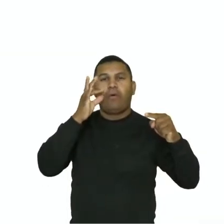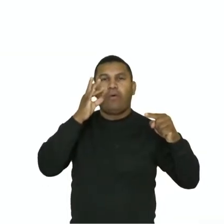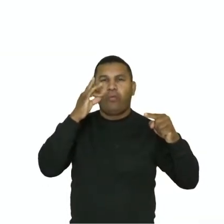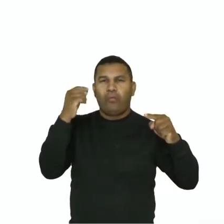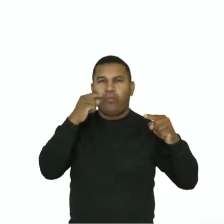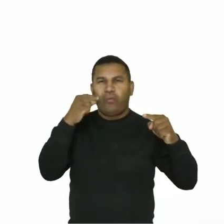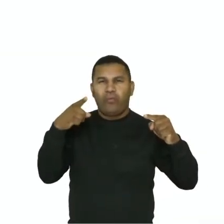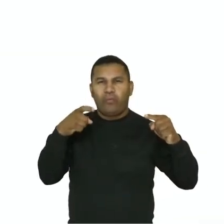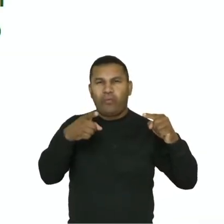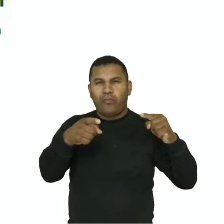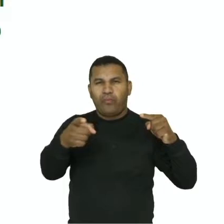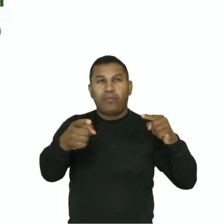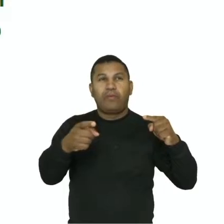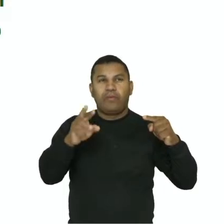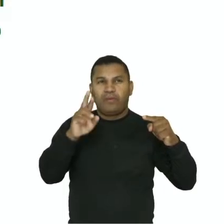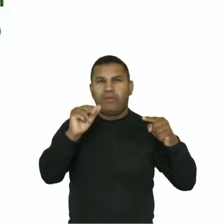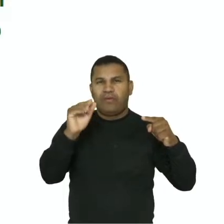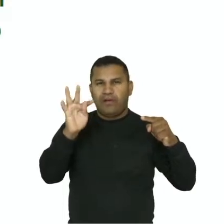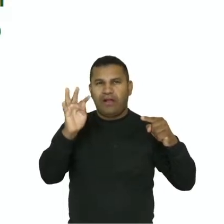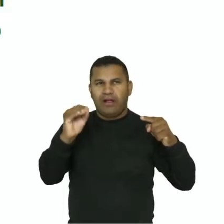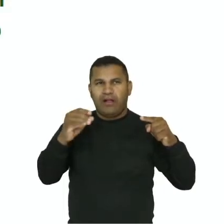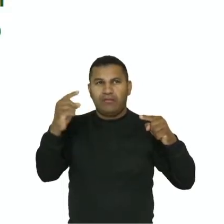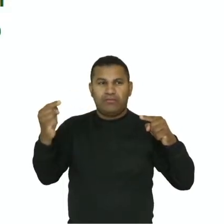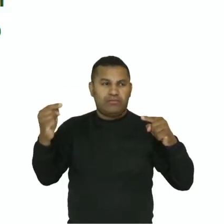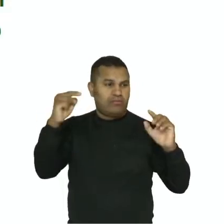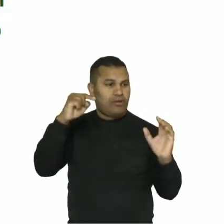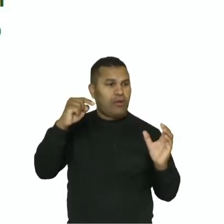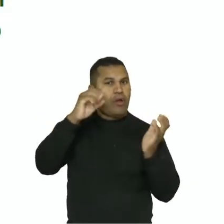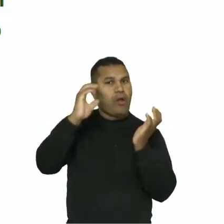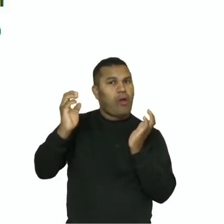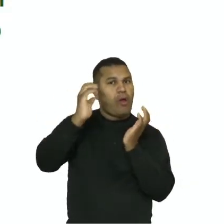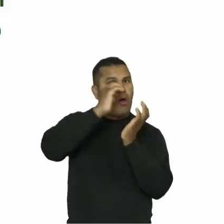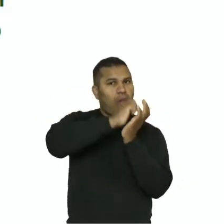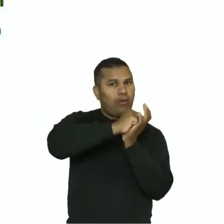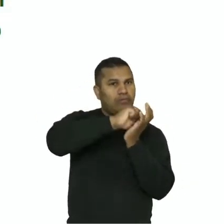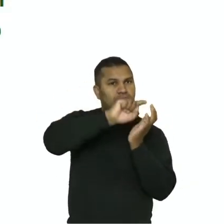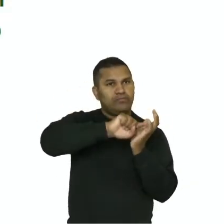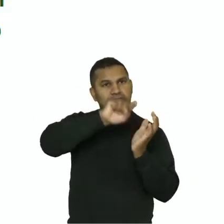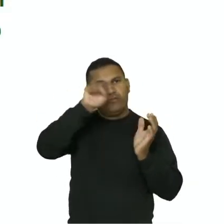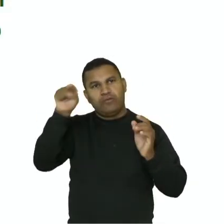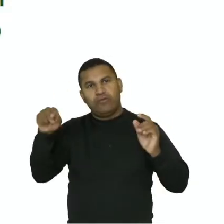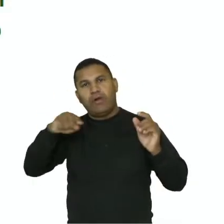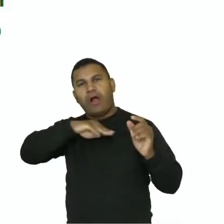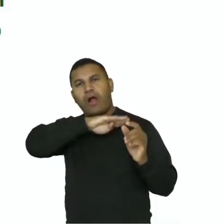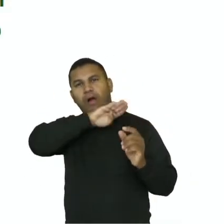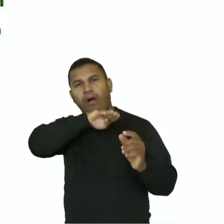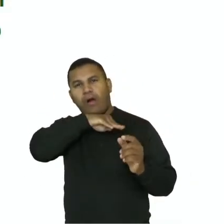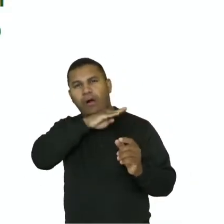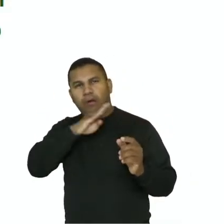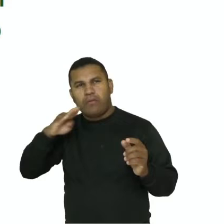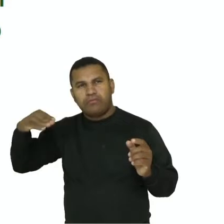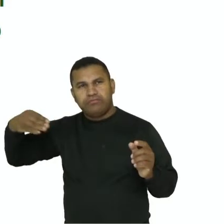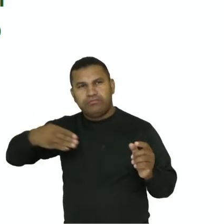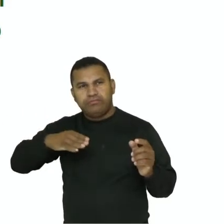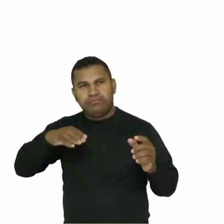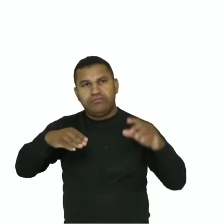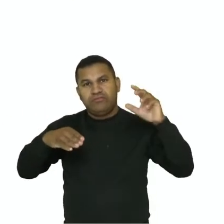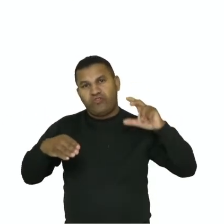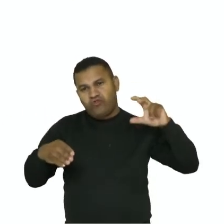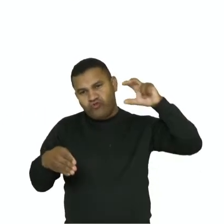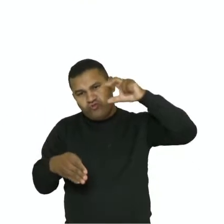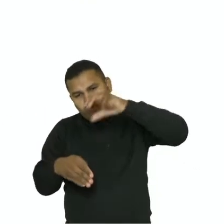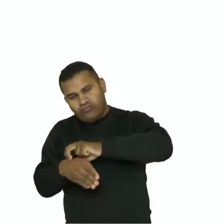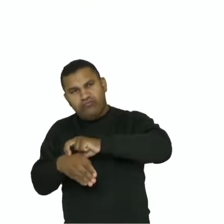primário, que se alimenta do secundário, que se alimenta do produtor, o secundário, que se alimenta do primário, e o terciário, que se alimenta